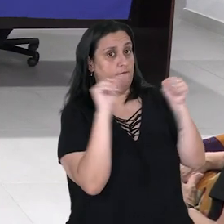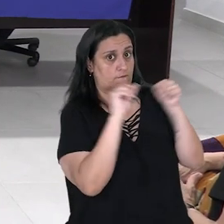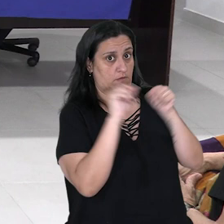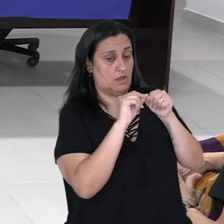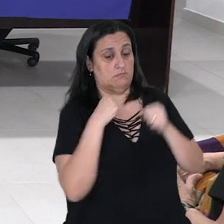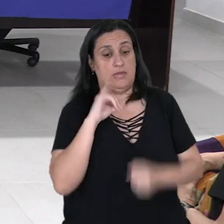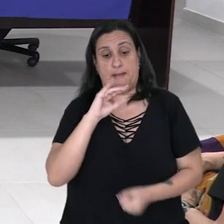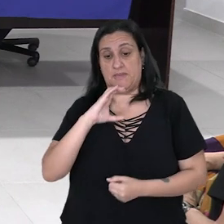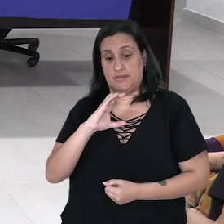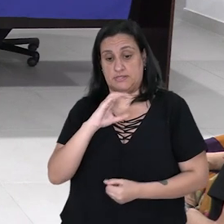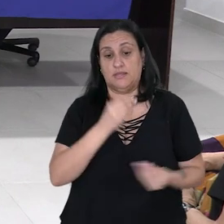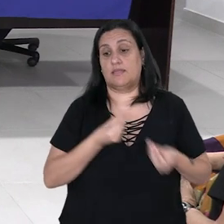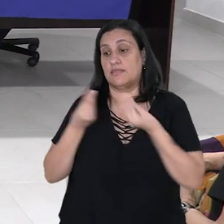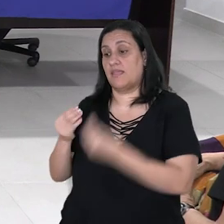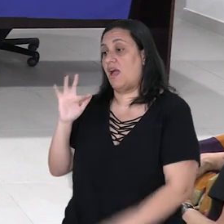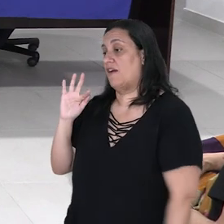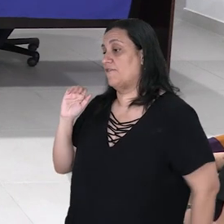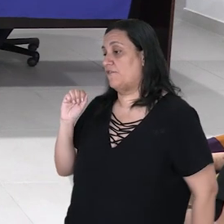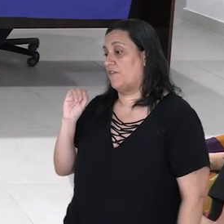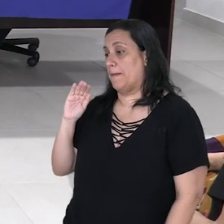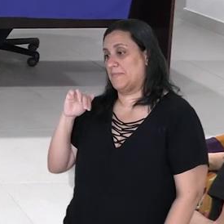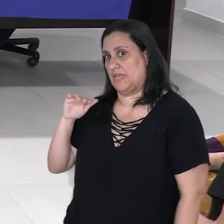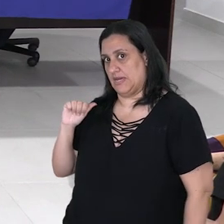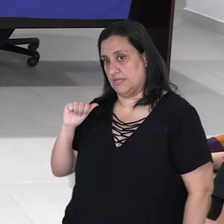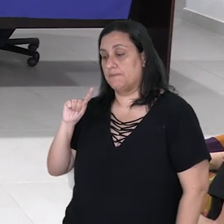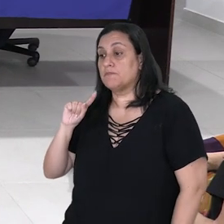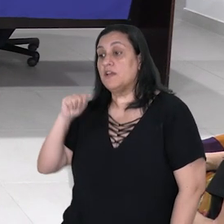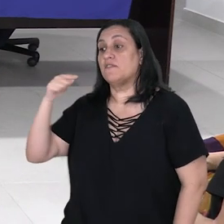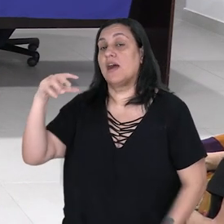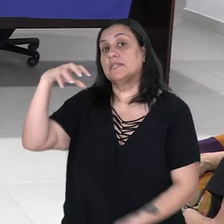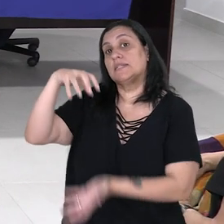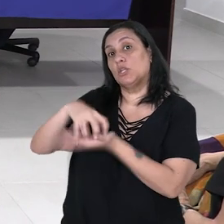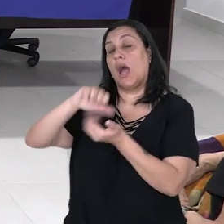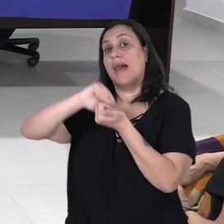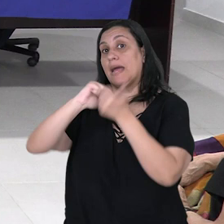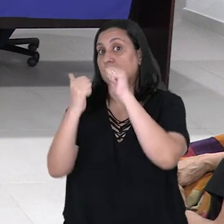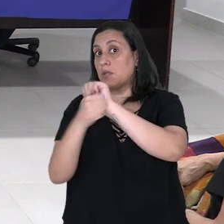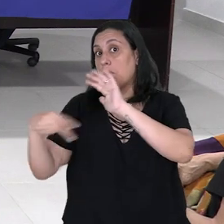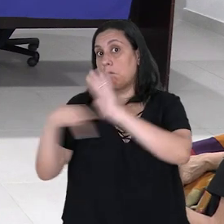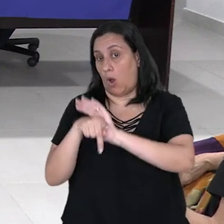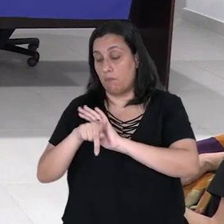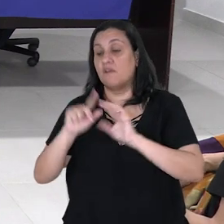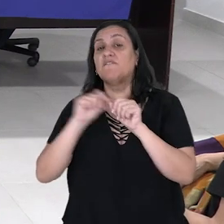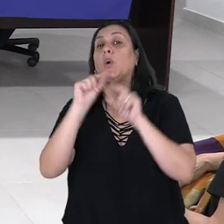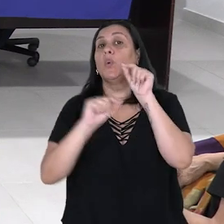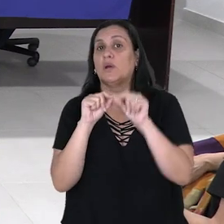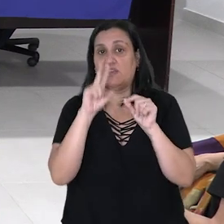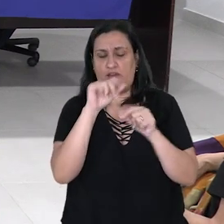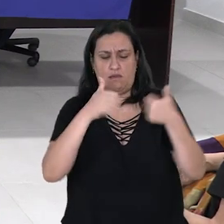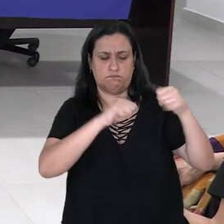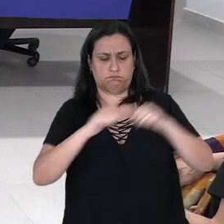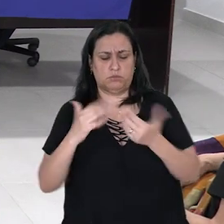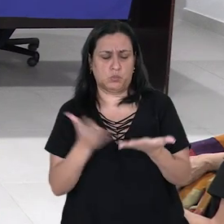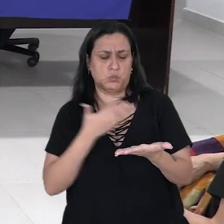braille, aí passa para a Fabiana, depois passa para o nosso setor de adaptação, onde a gente vai fazer toda essa avaliação e